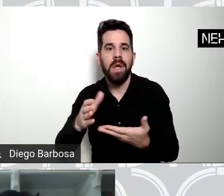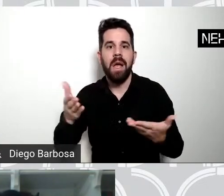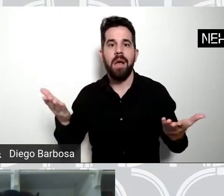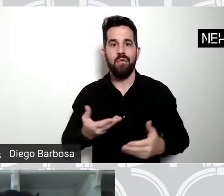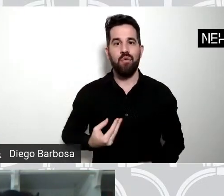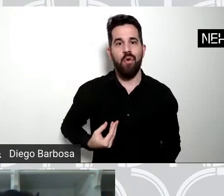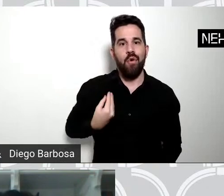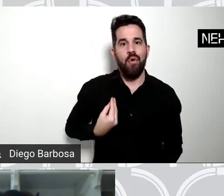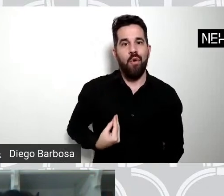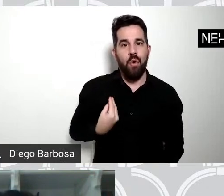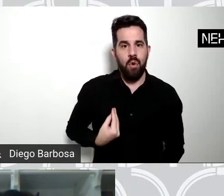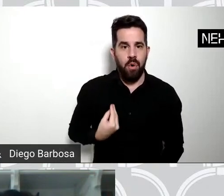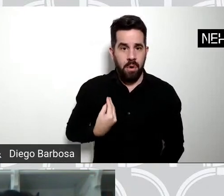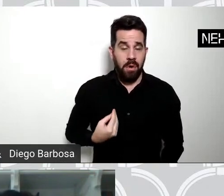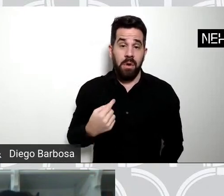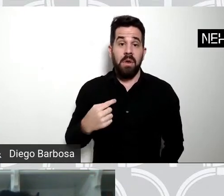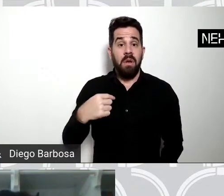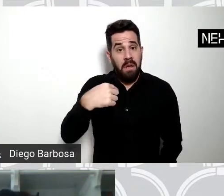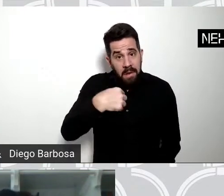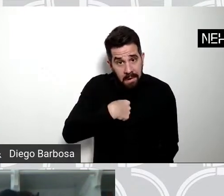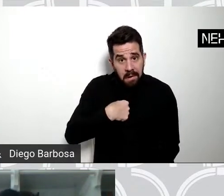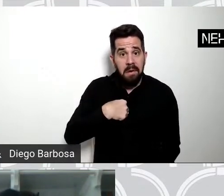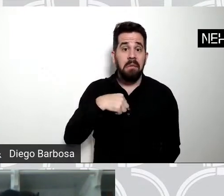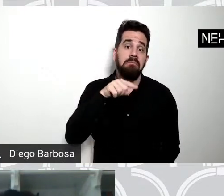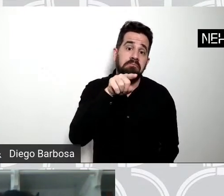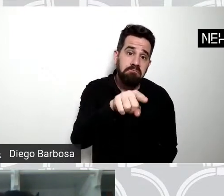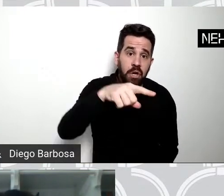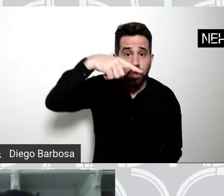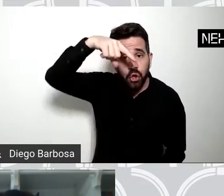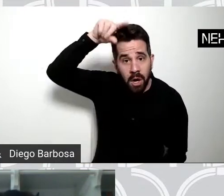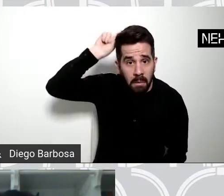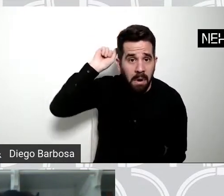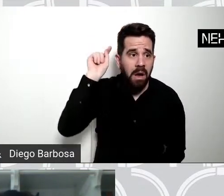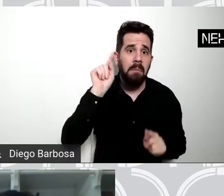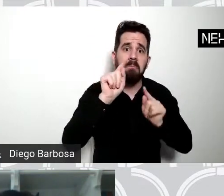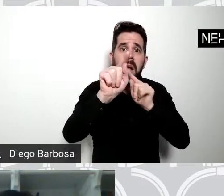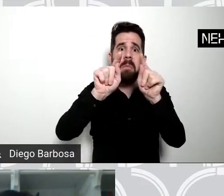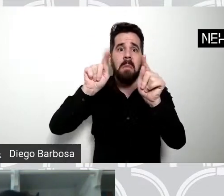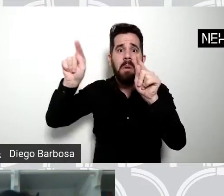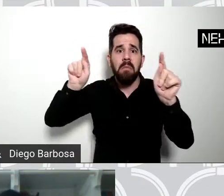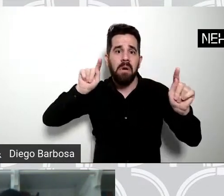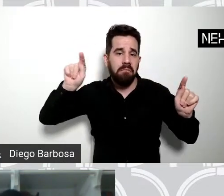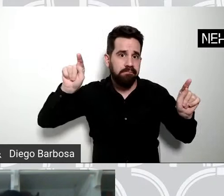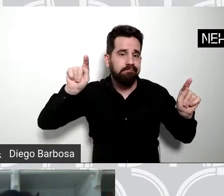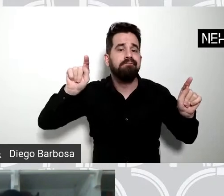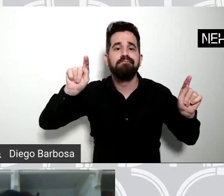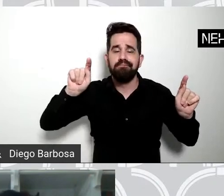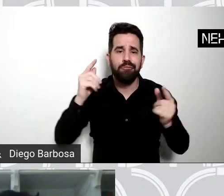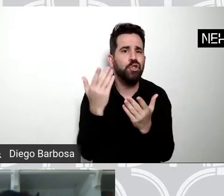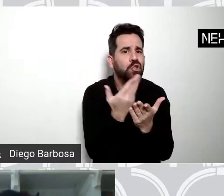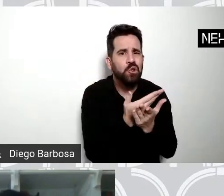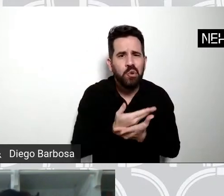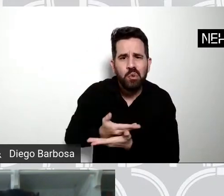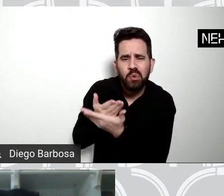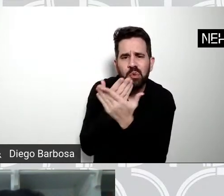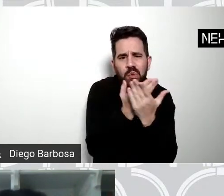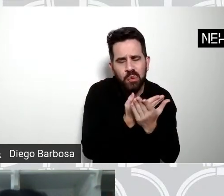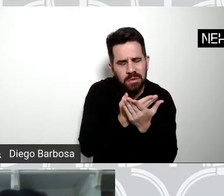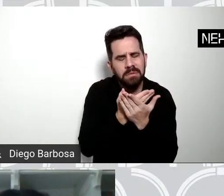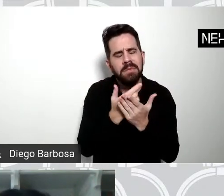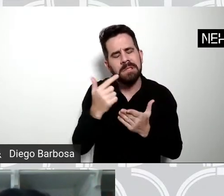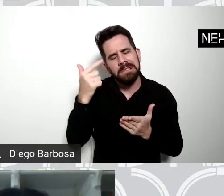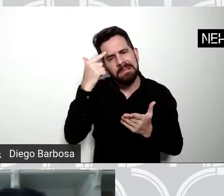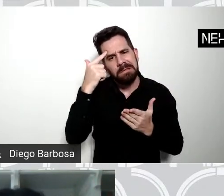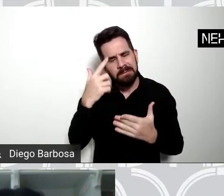inúmeros intelectuais, estamos ainda nessa consciência dilacerada do atraso. E hoje, no